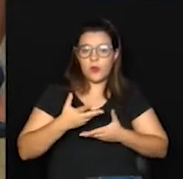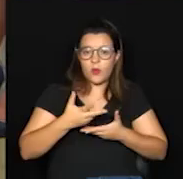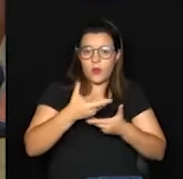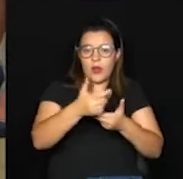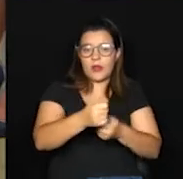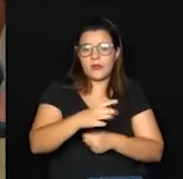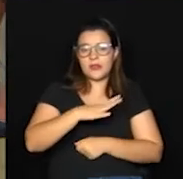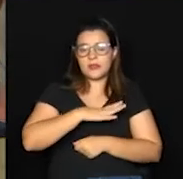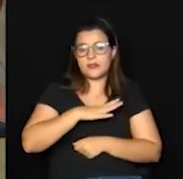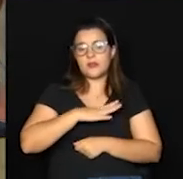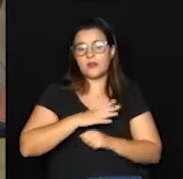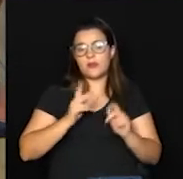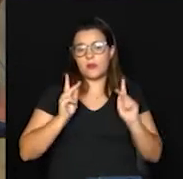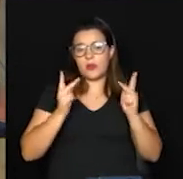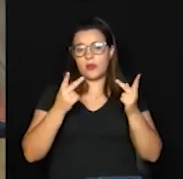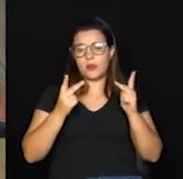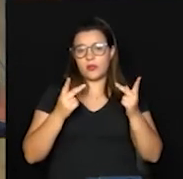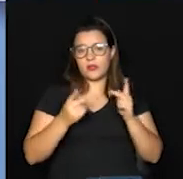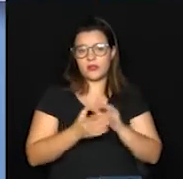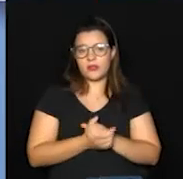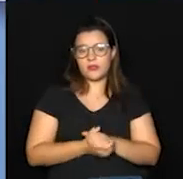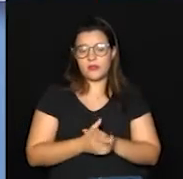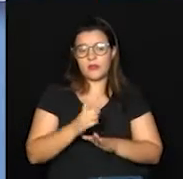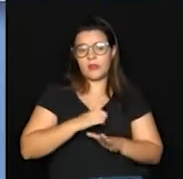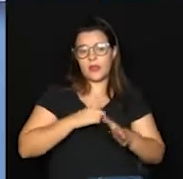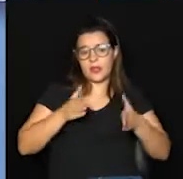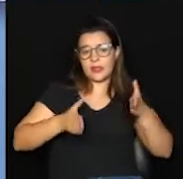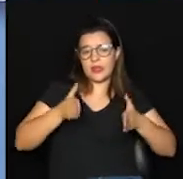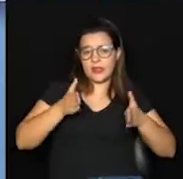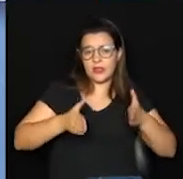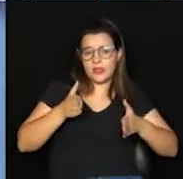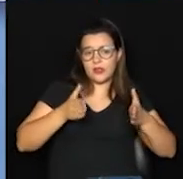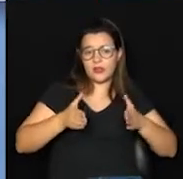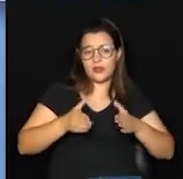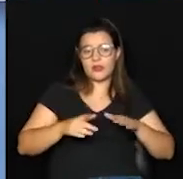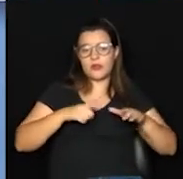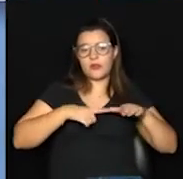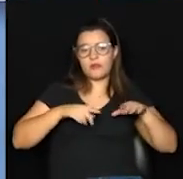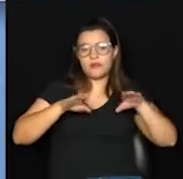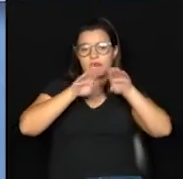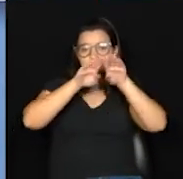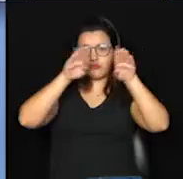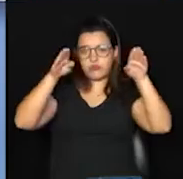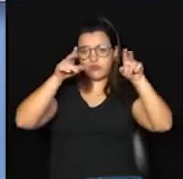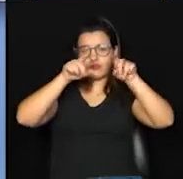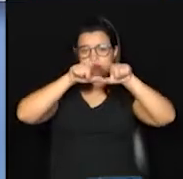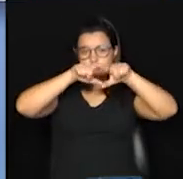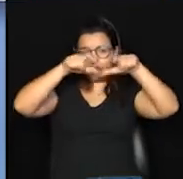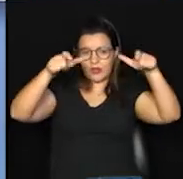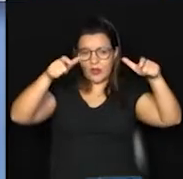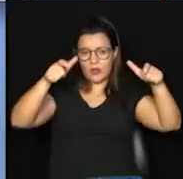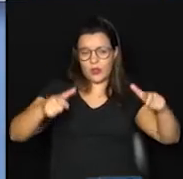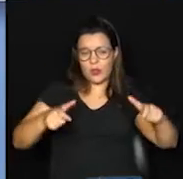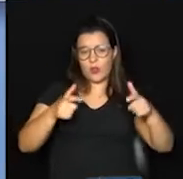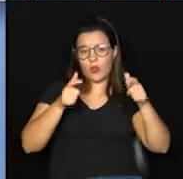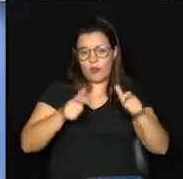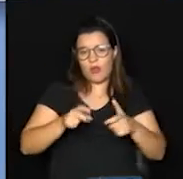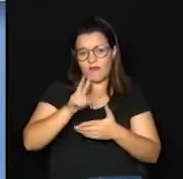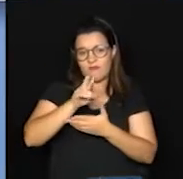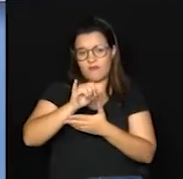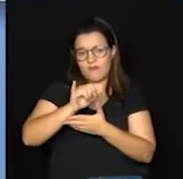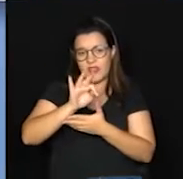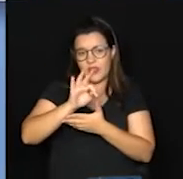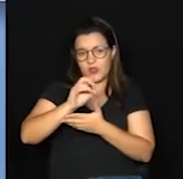permanece? Permanece de forma temporária ainda no ginásio poliesportivo Vitor Savala,